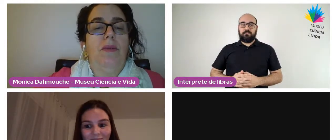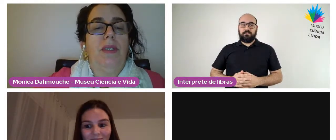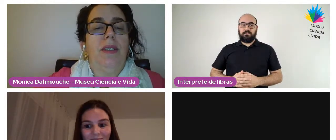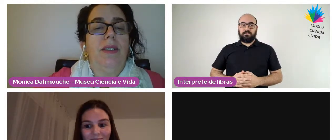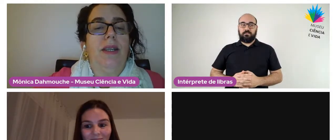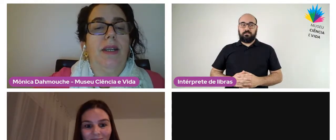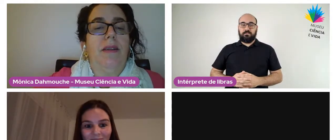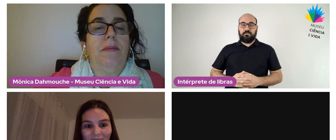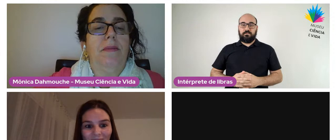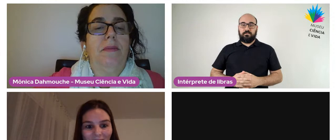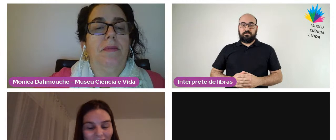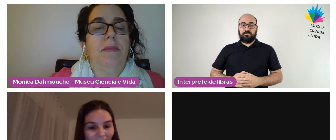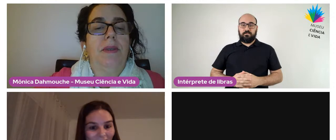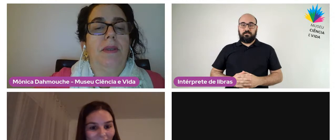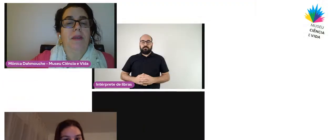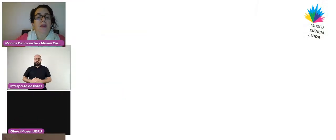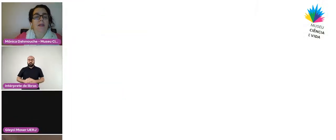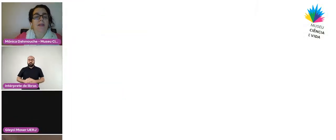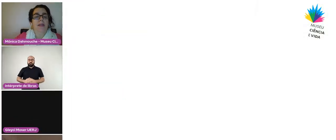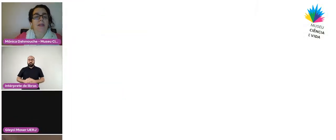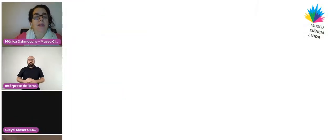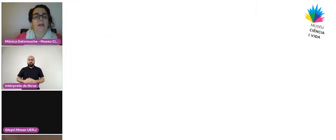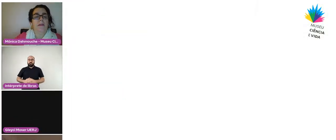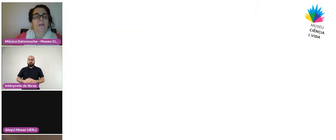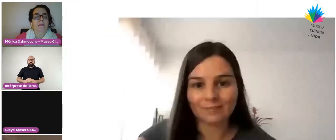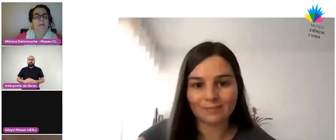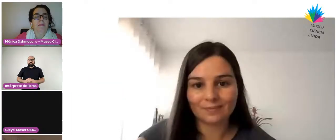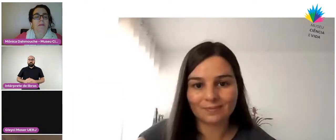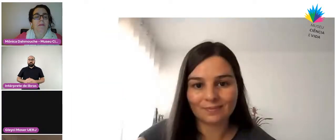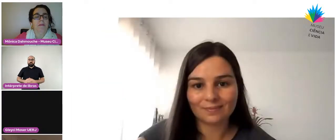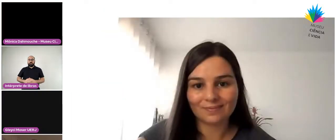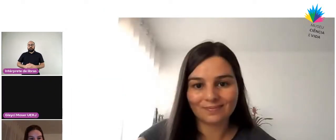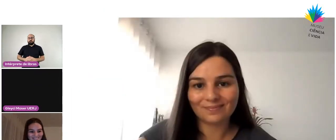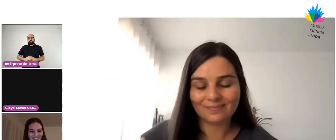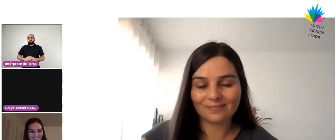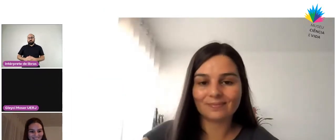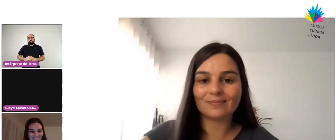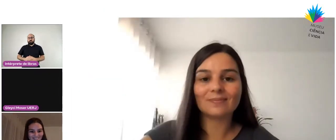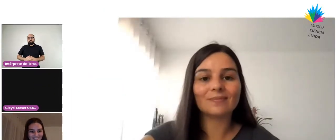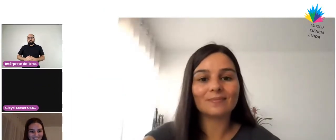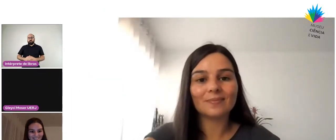Bom, eu vou tentar... Essa daqui.